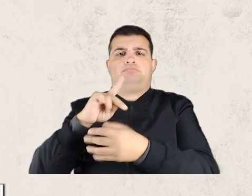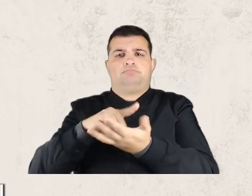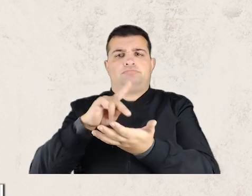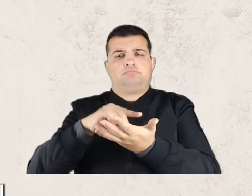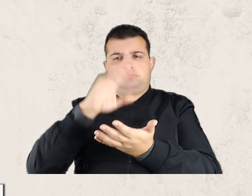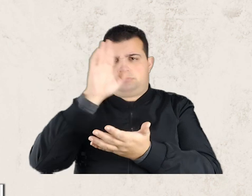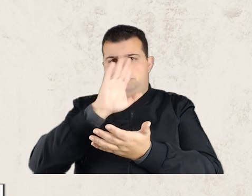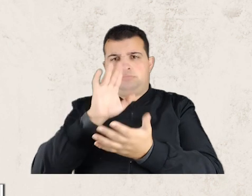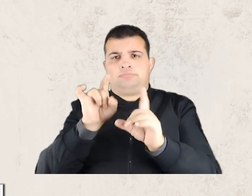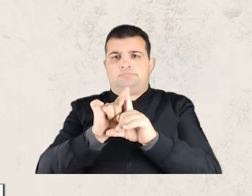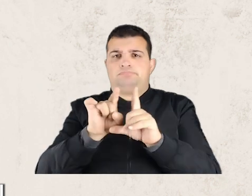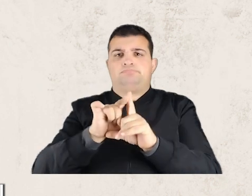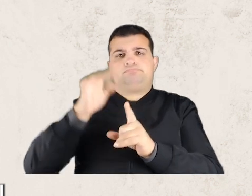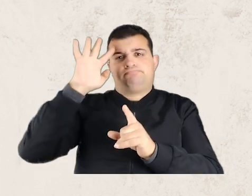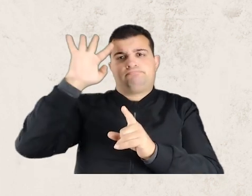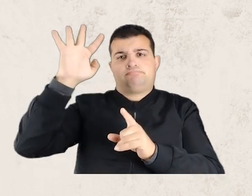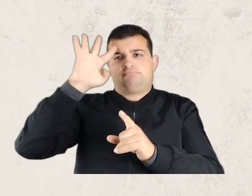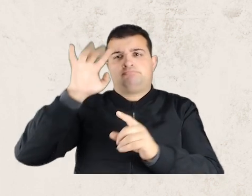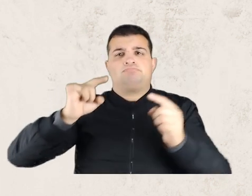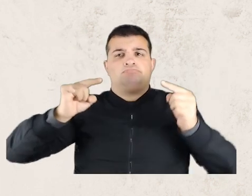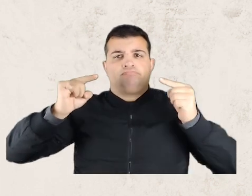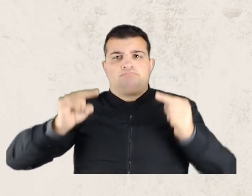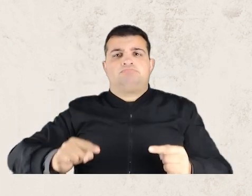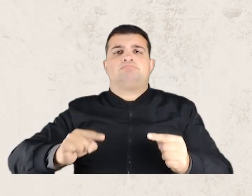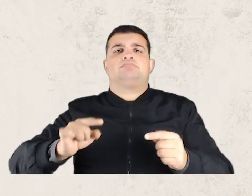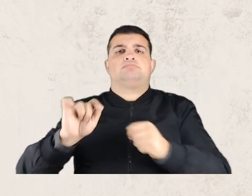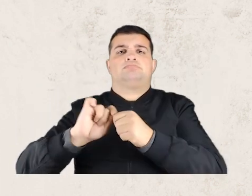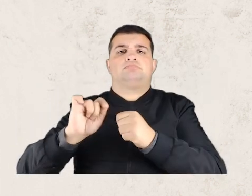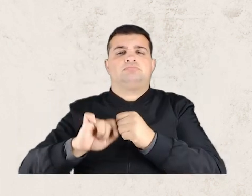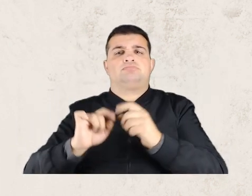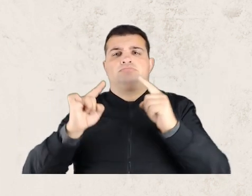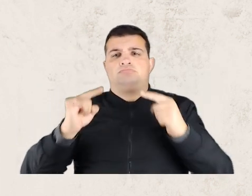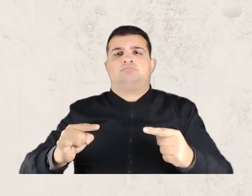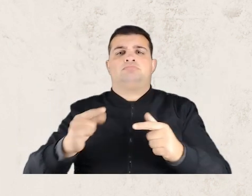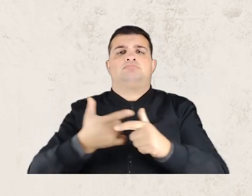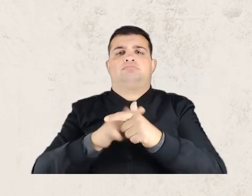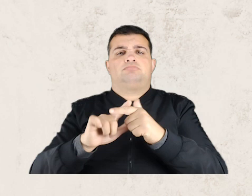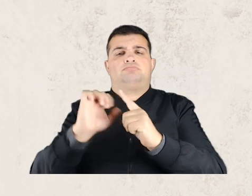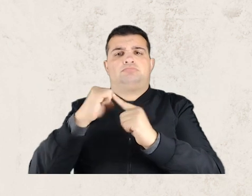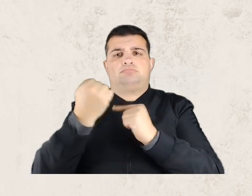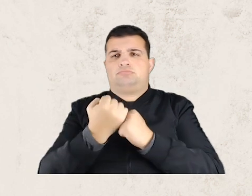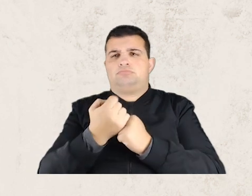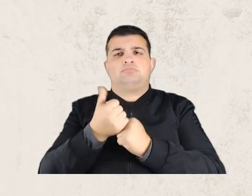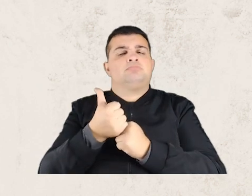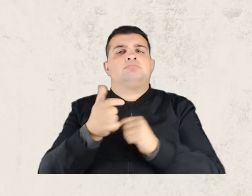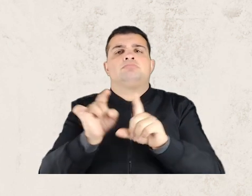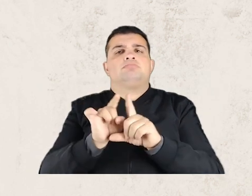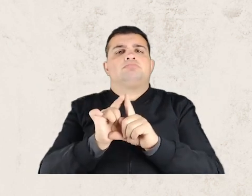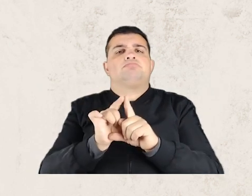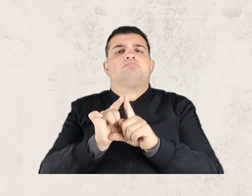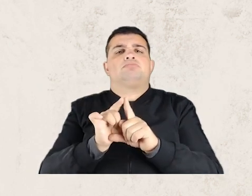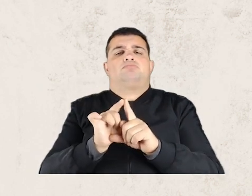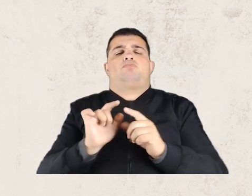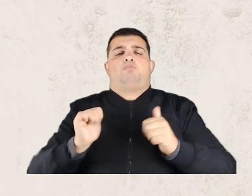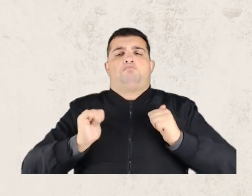A gente sai deste modelo experimental com pouquíssimas referências, completamente deslocado da realidade brasileira, que